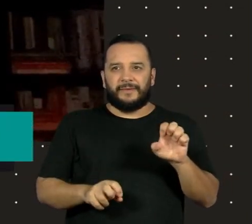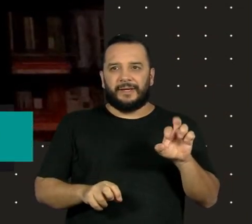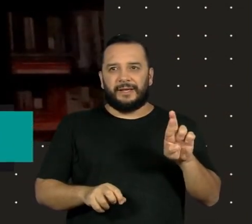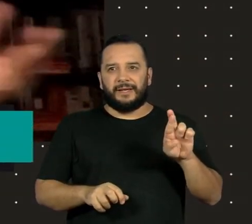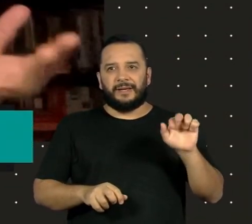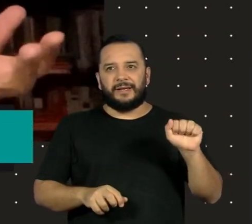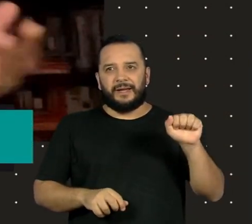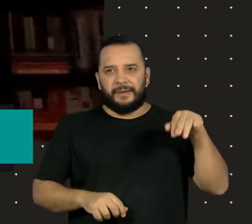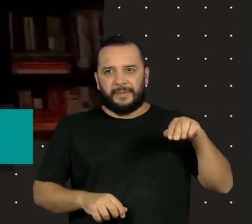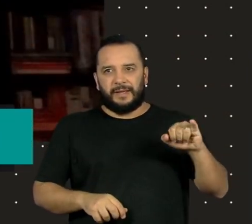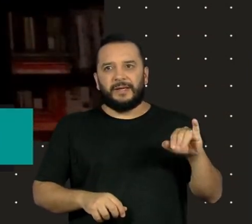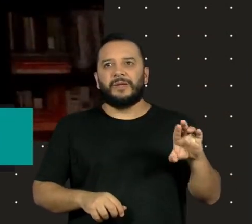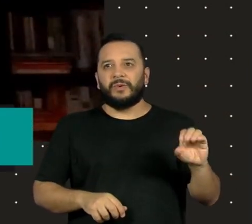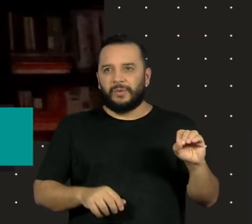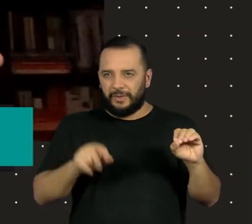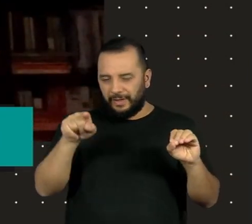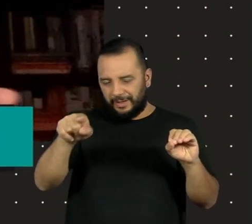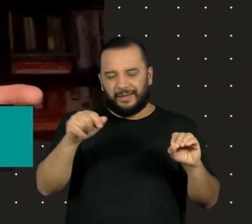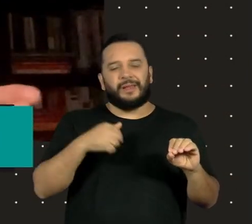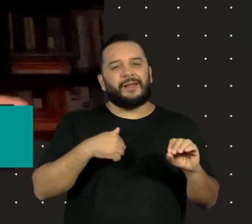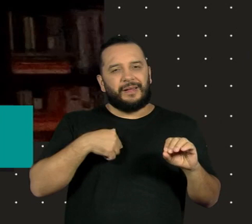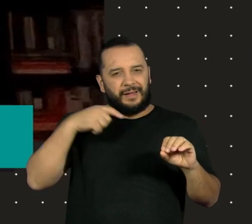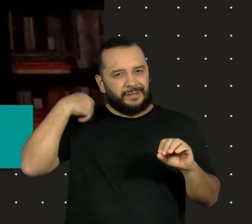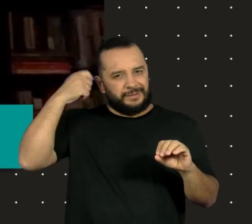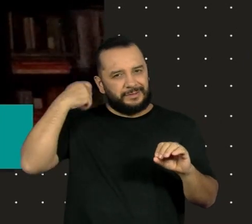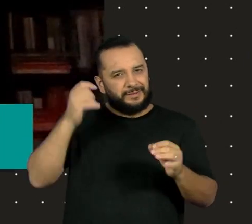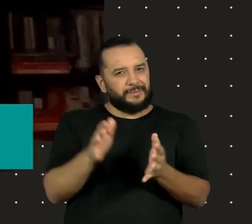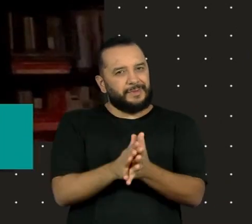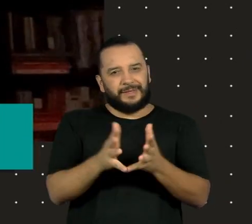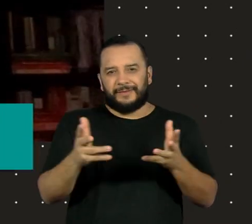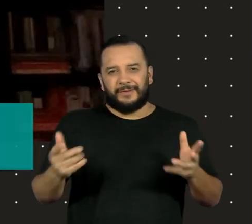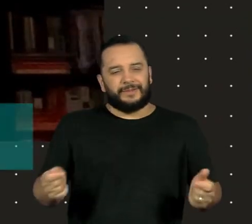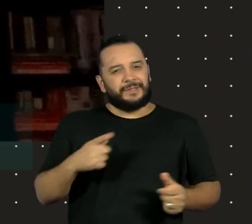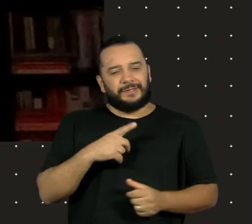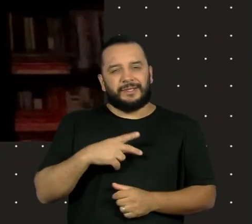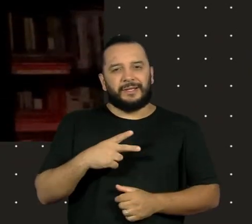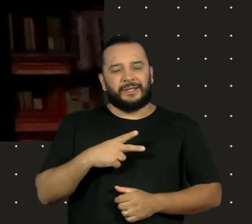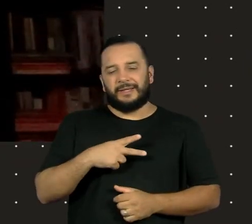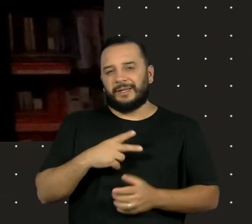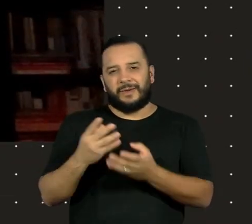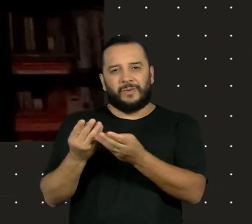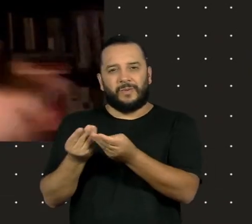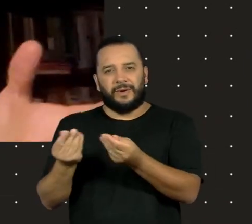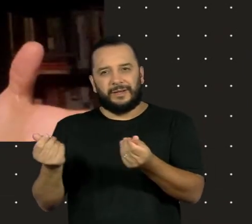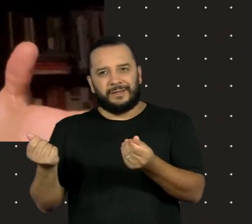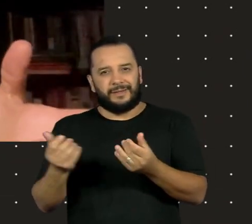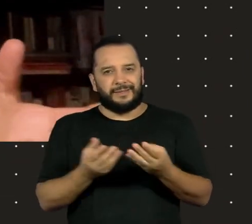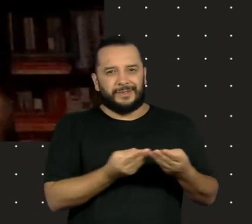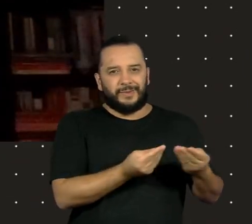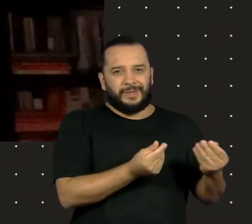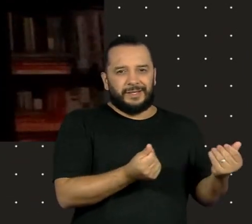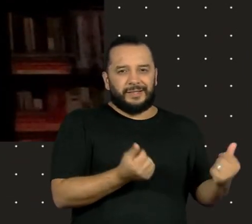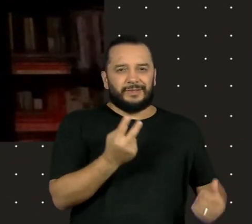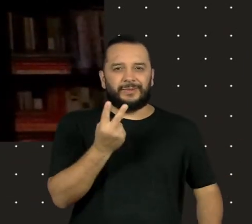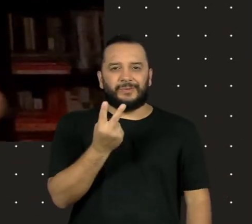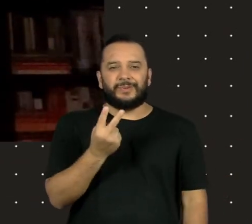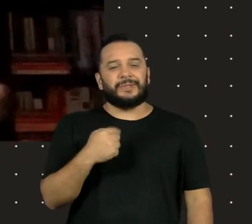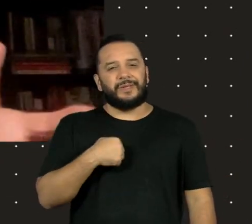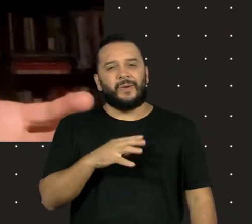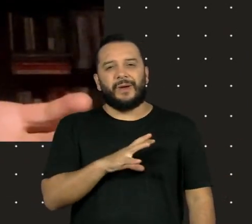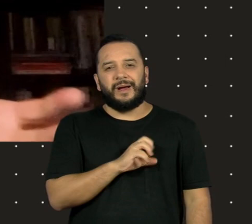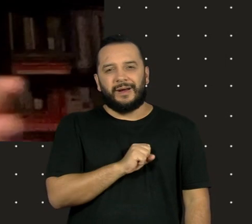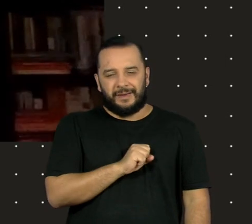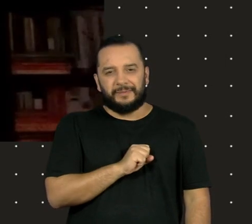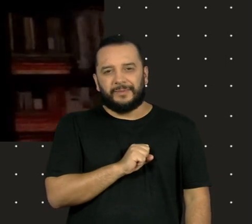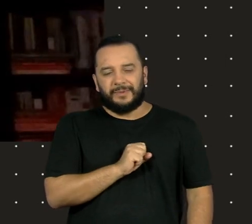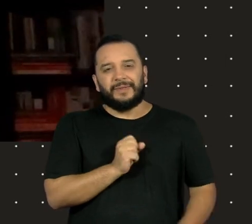artista incrível, uma pessoa maravilhosa e que reúne 2 qualidades que eu amo numa artista e numa